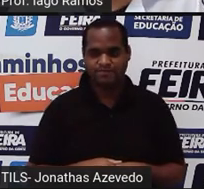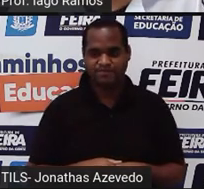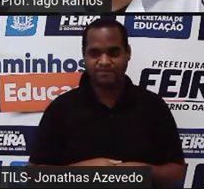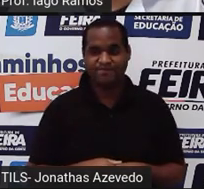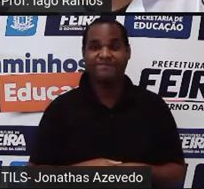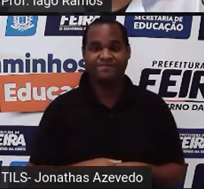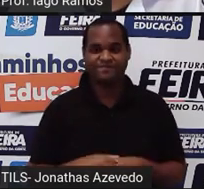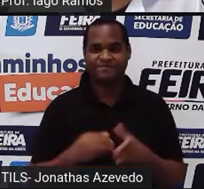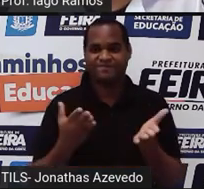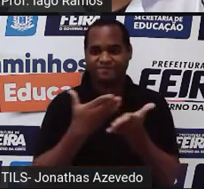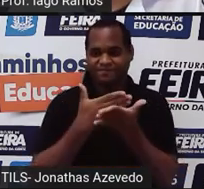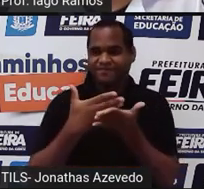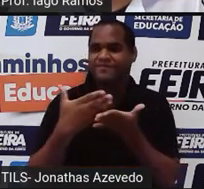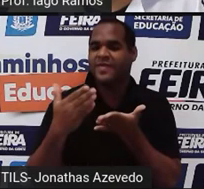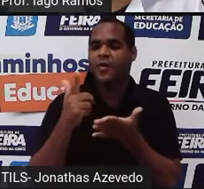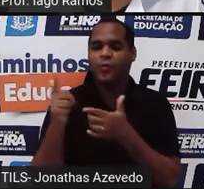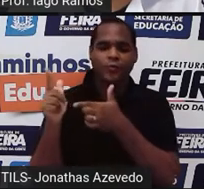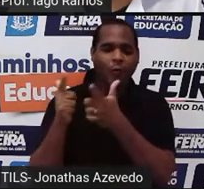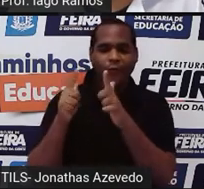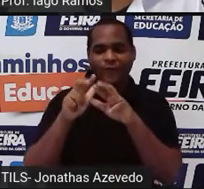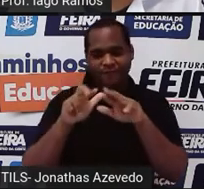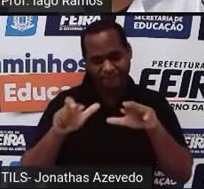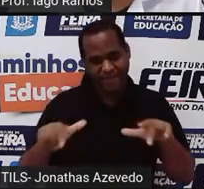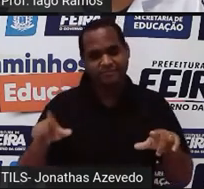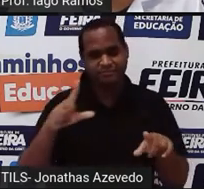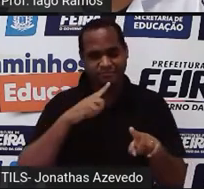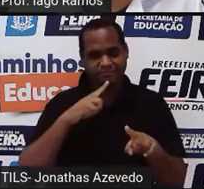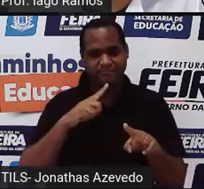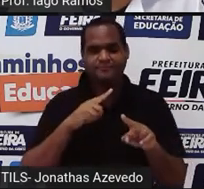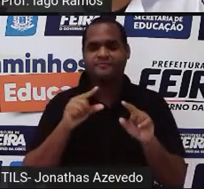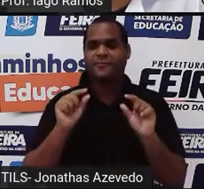E aí já vou colocar todos os outros aqui, ó.